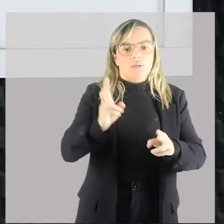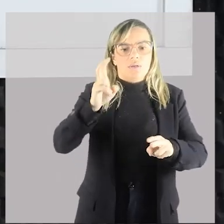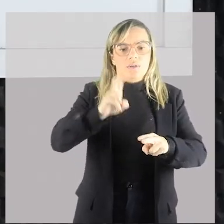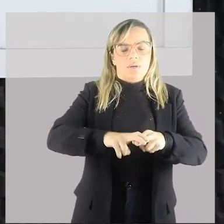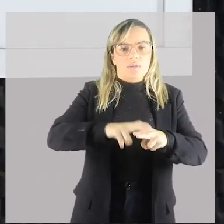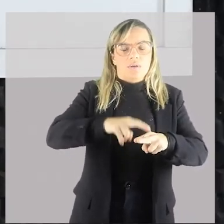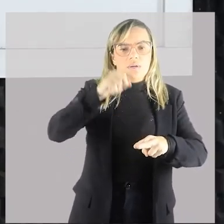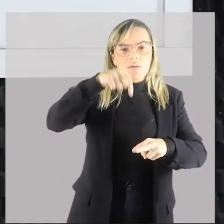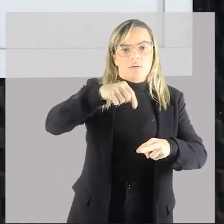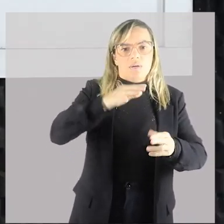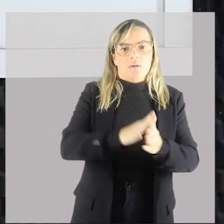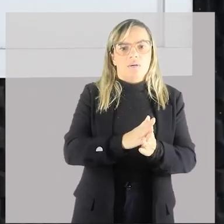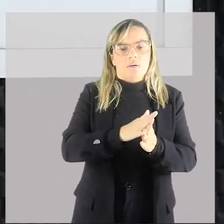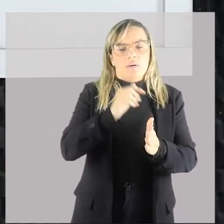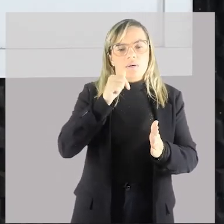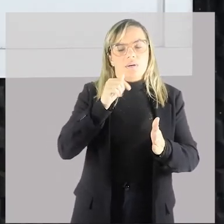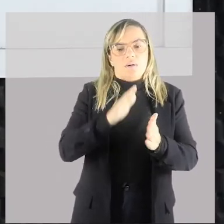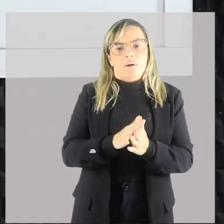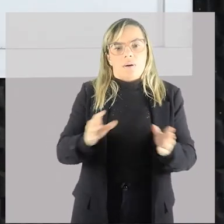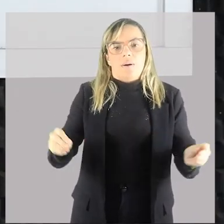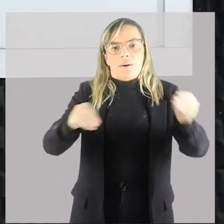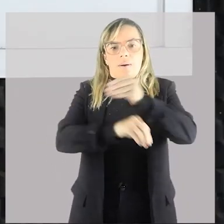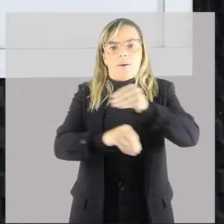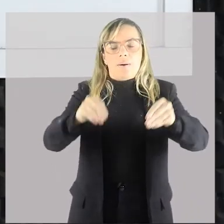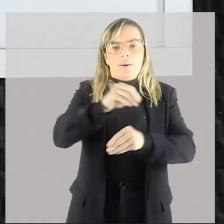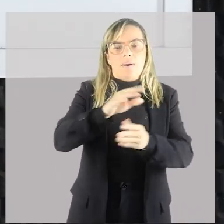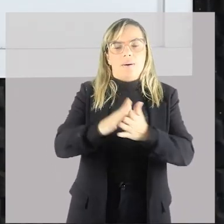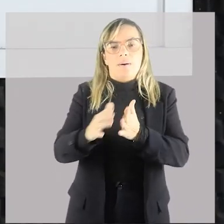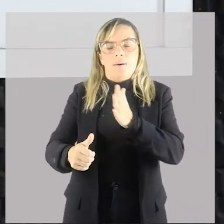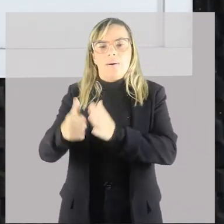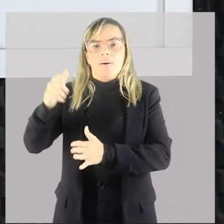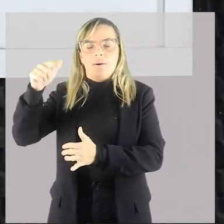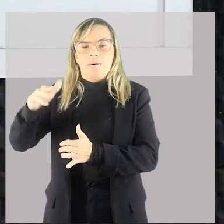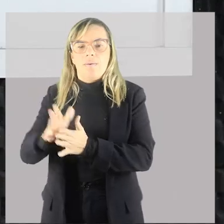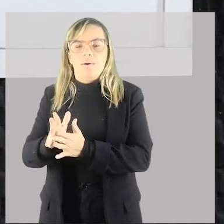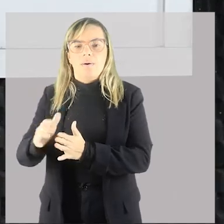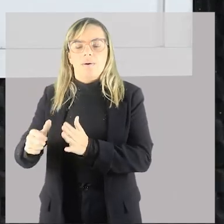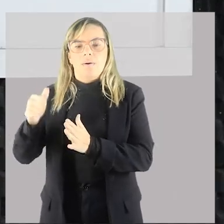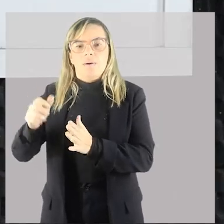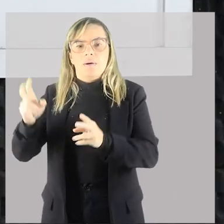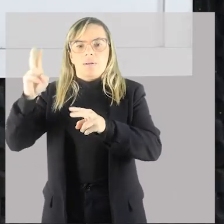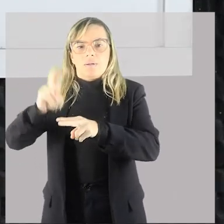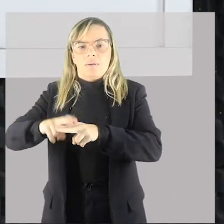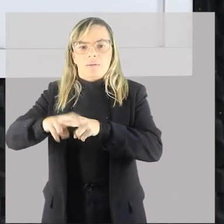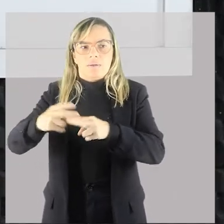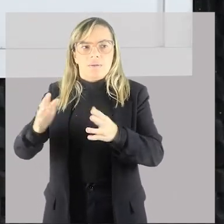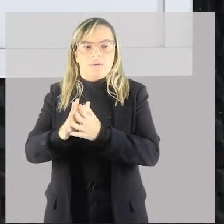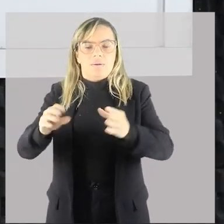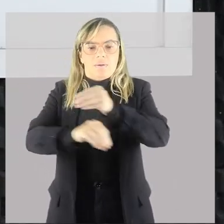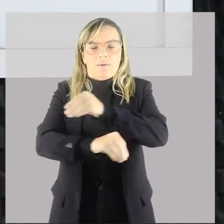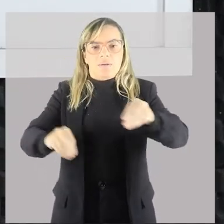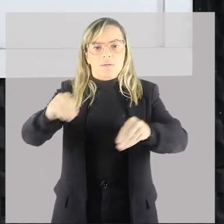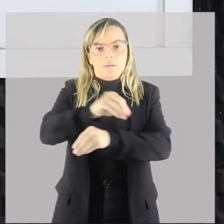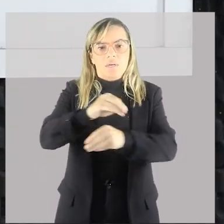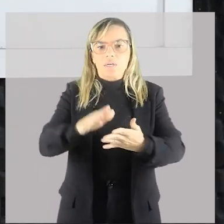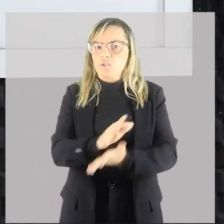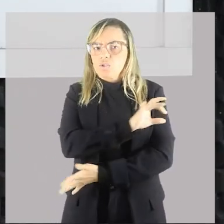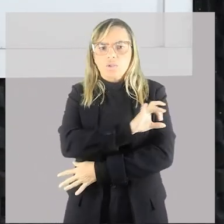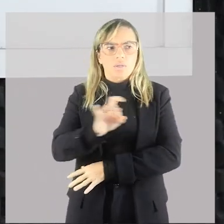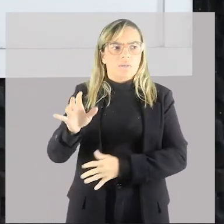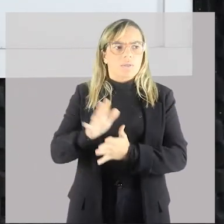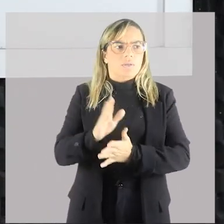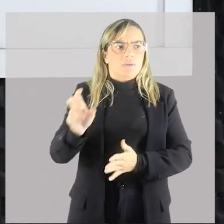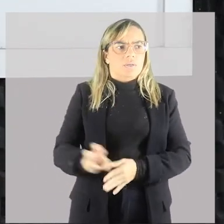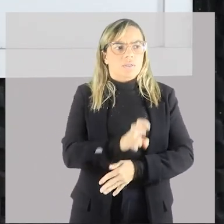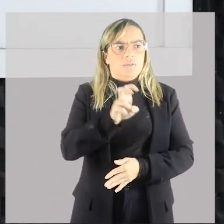a troca desses elementos formou um novo grupo. Então, é um problema de permutação. Então, de quantas maneiras diferentes